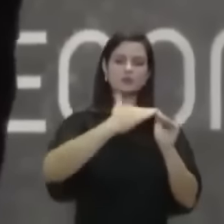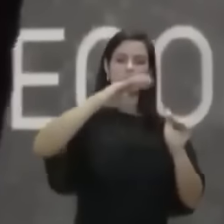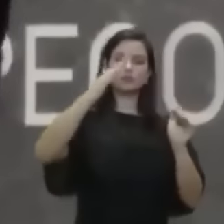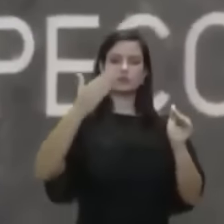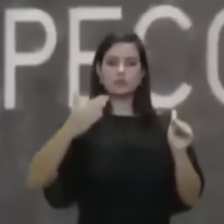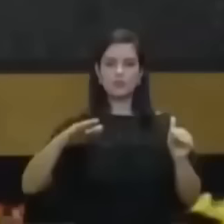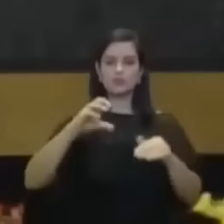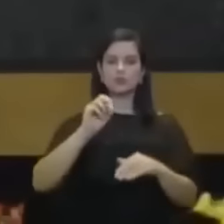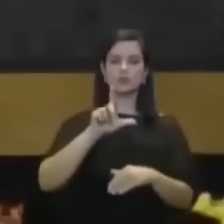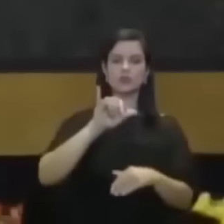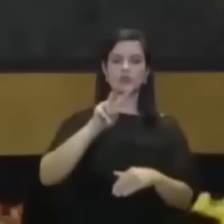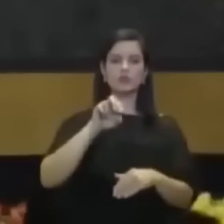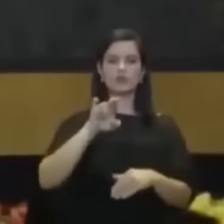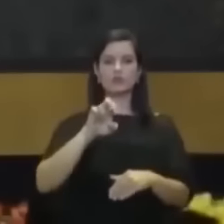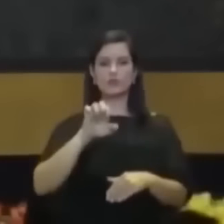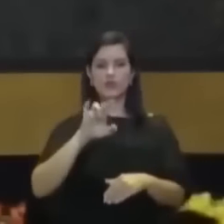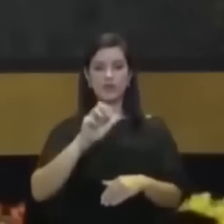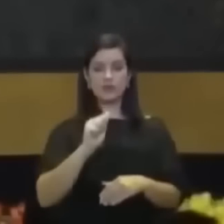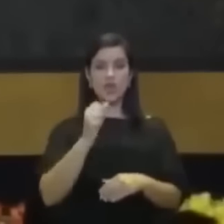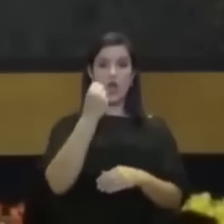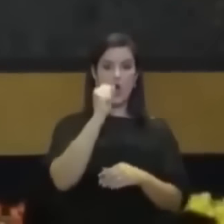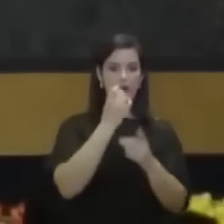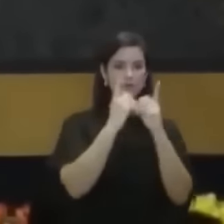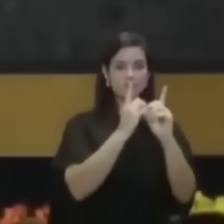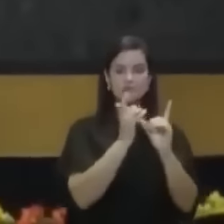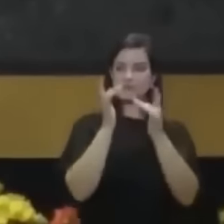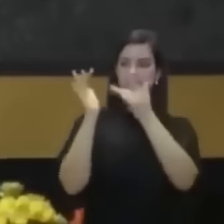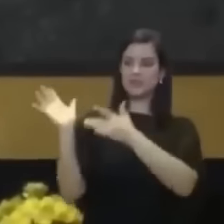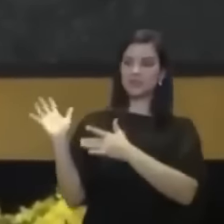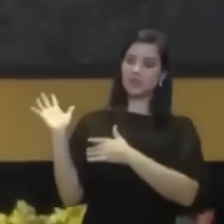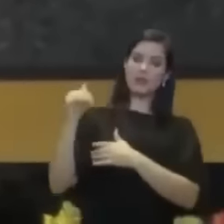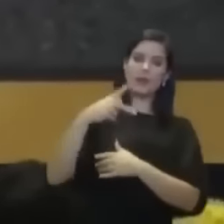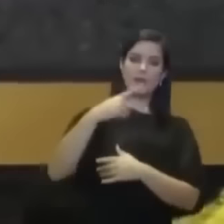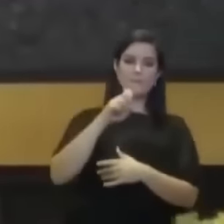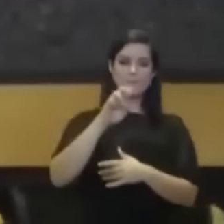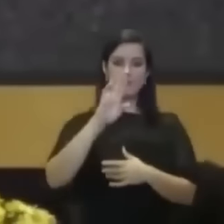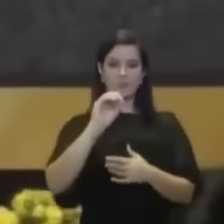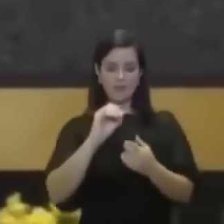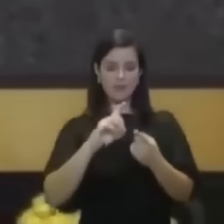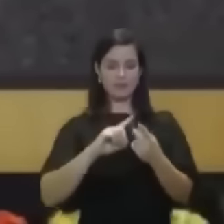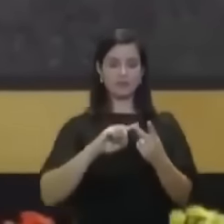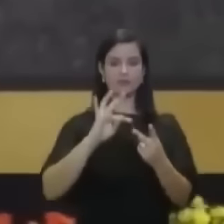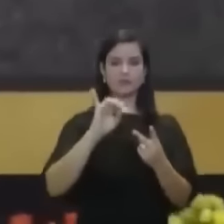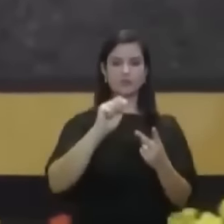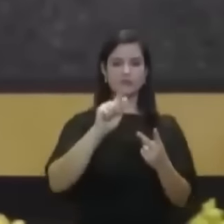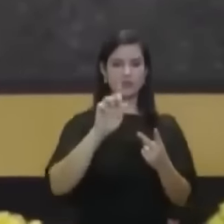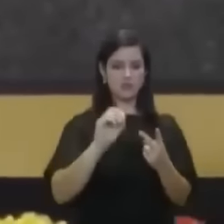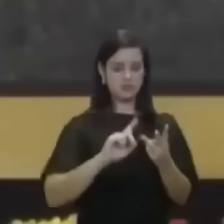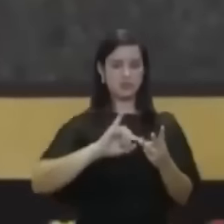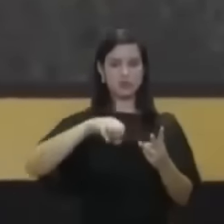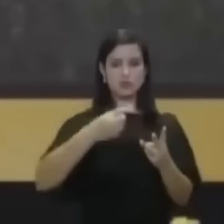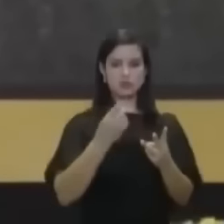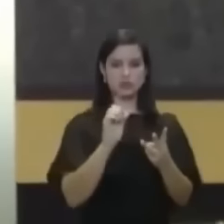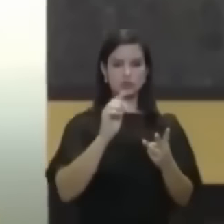Bíblia que Jesus deixa 8 dos seus discípulos para trás, pega Pedro, Tiago e João e diz: vocês vêm comigo. Quando Jesus